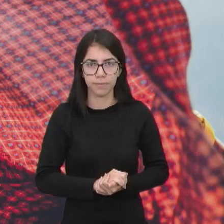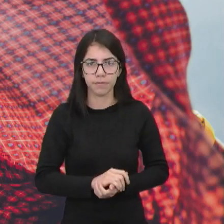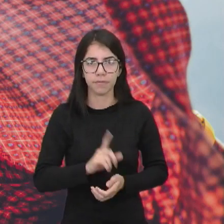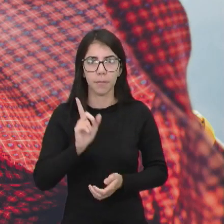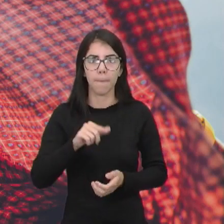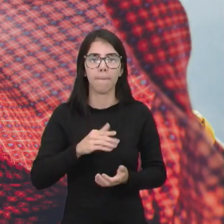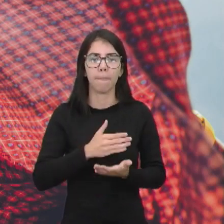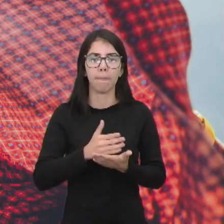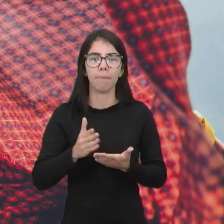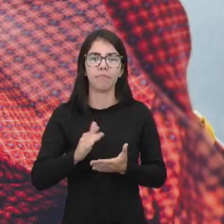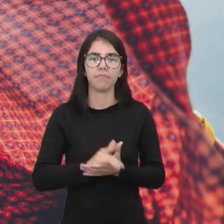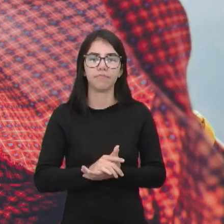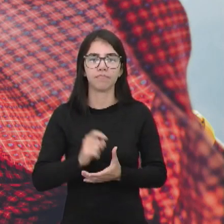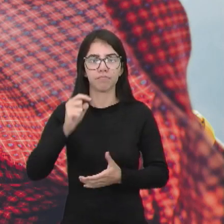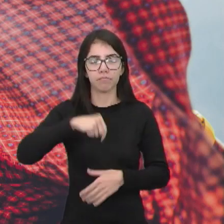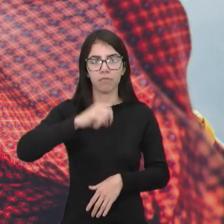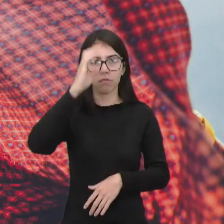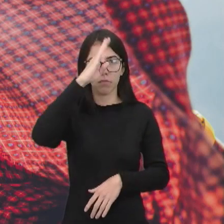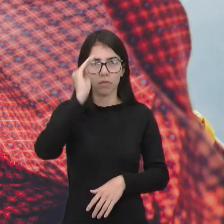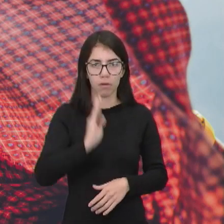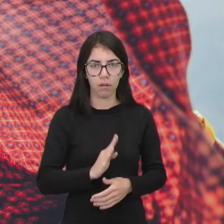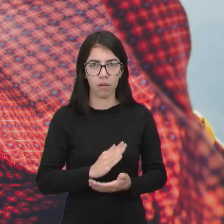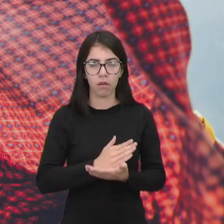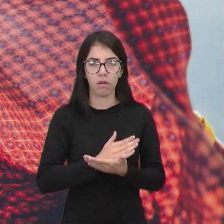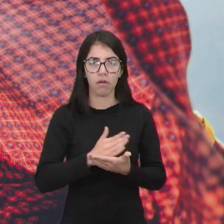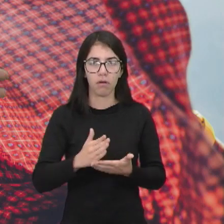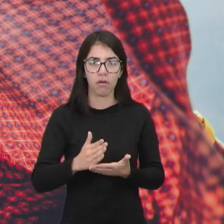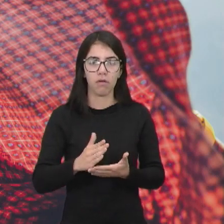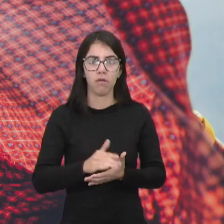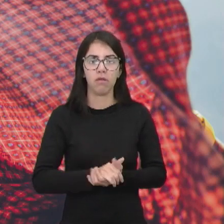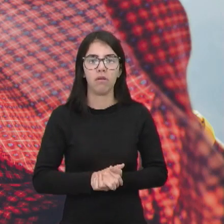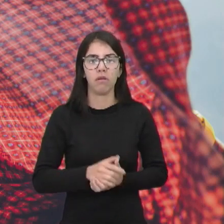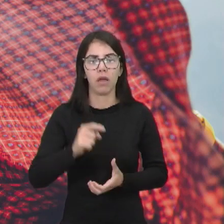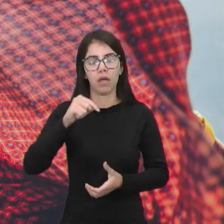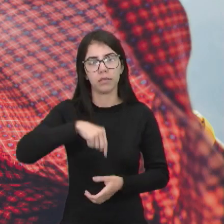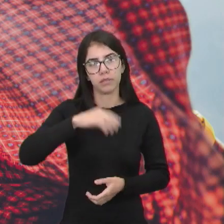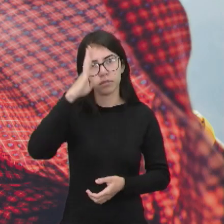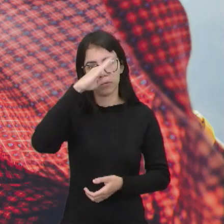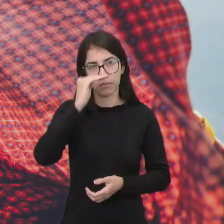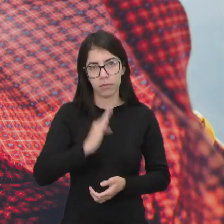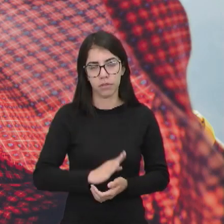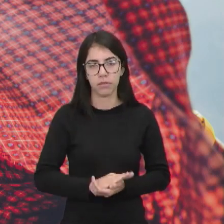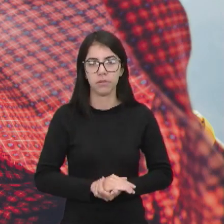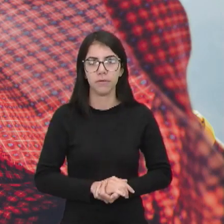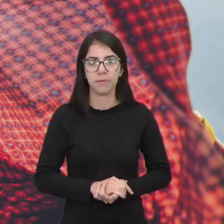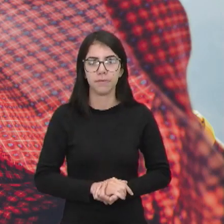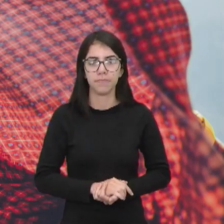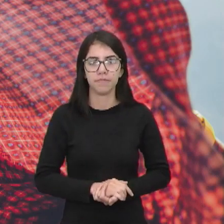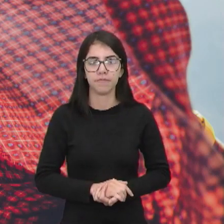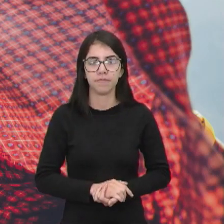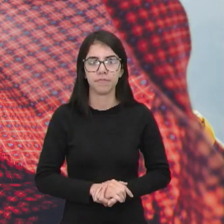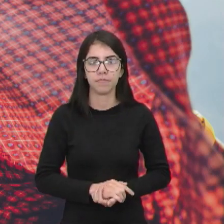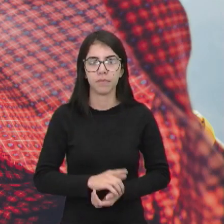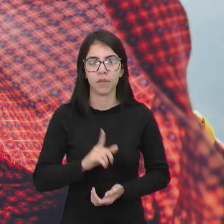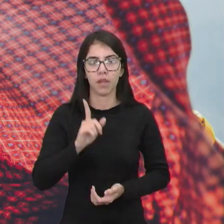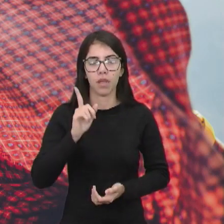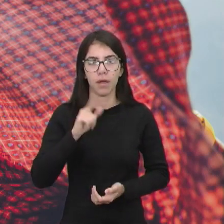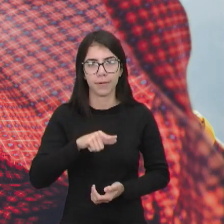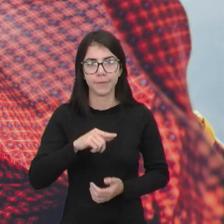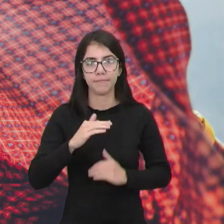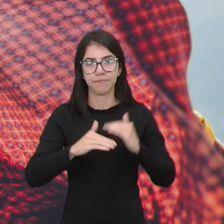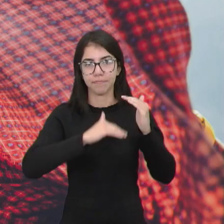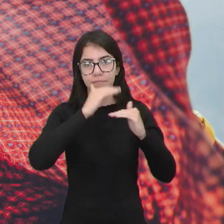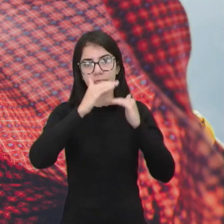trouxeram para cá e com isso acaba começando, por exemplo, no Brasil, a grande miscigenação que a gente tem